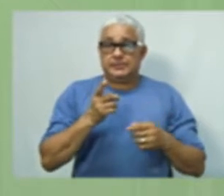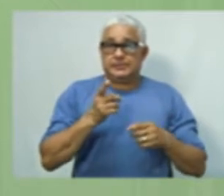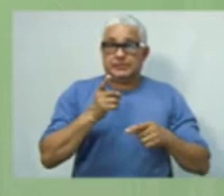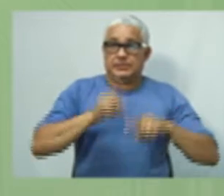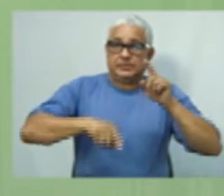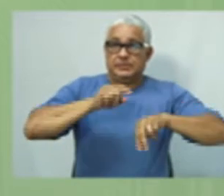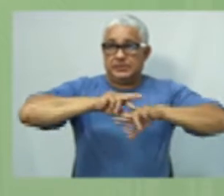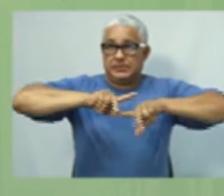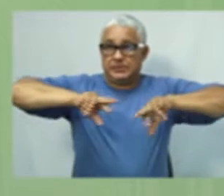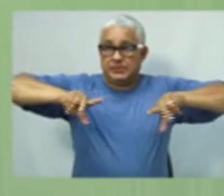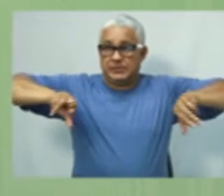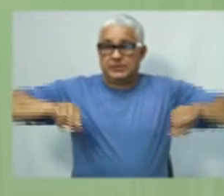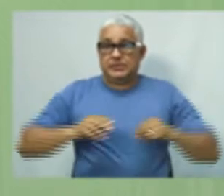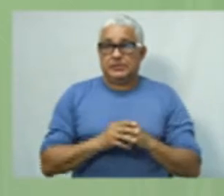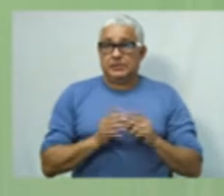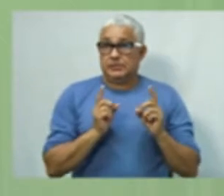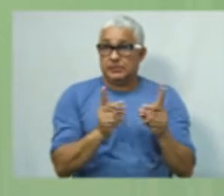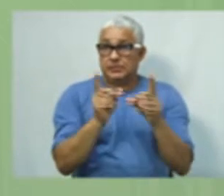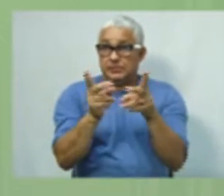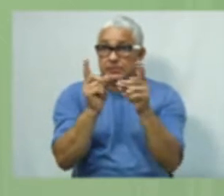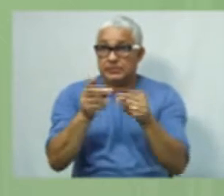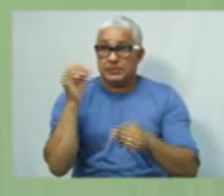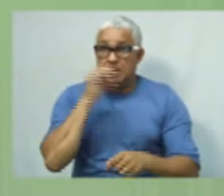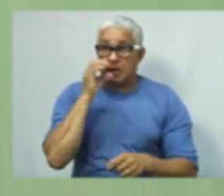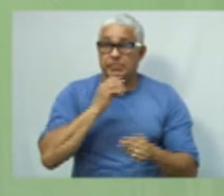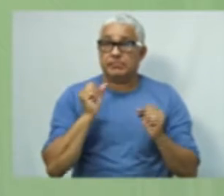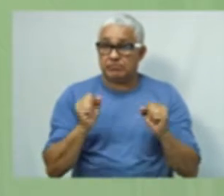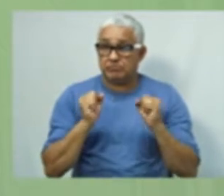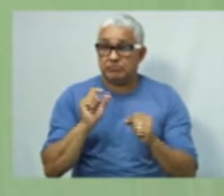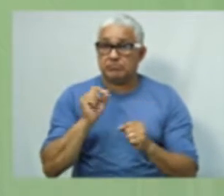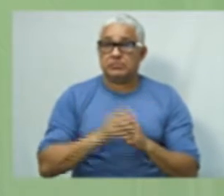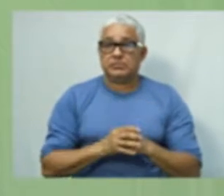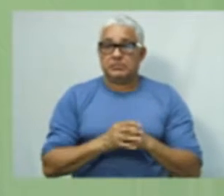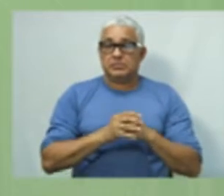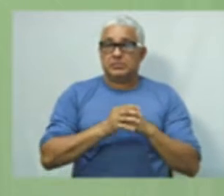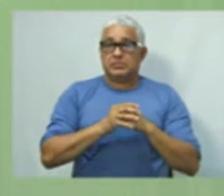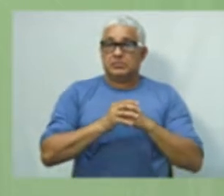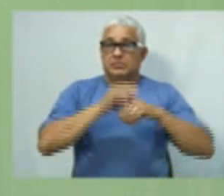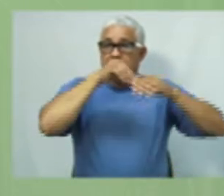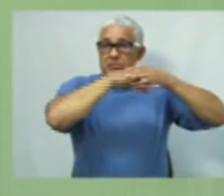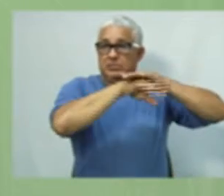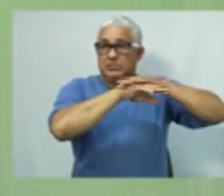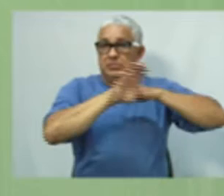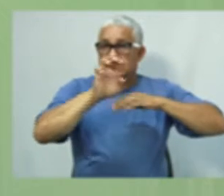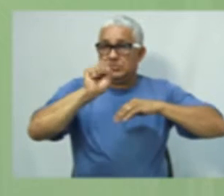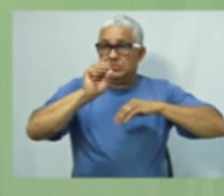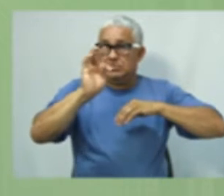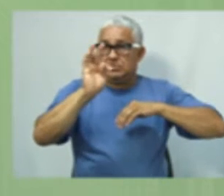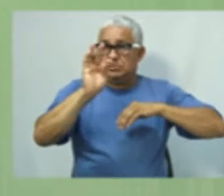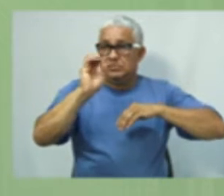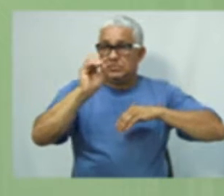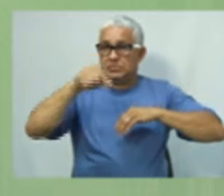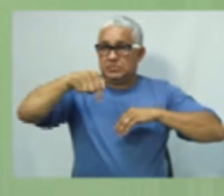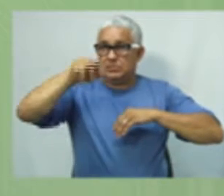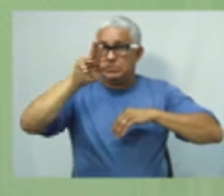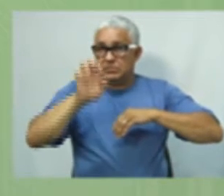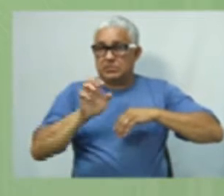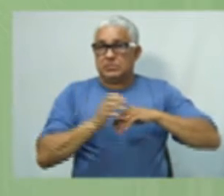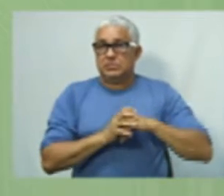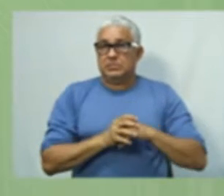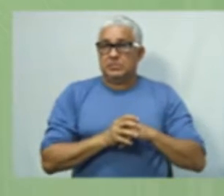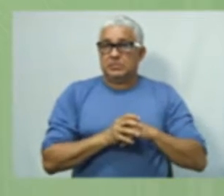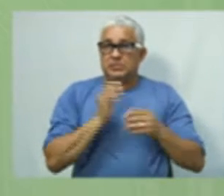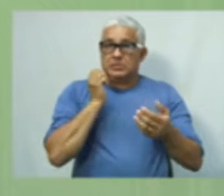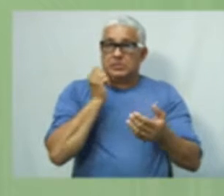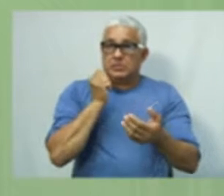está, vamos dizer, em evidência no mercado, ele pode ali fazer um estoque, uma compra feita sem planejamento